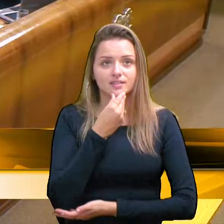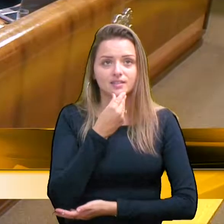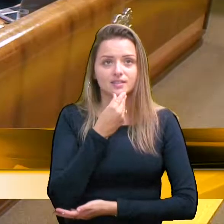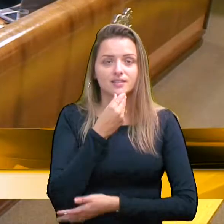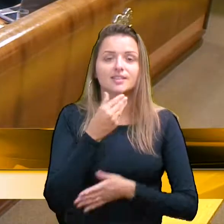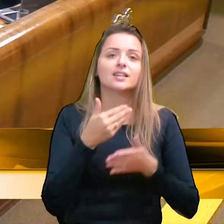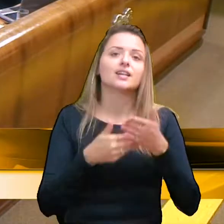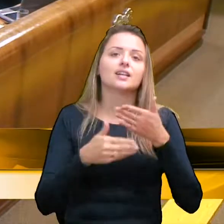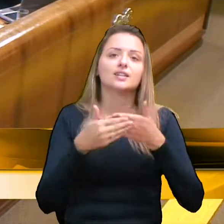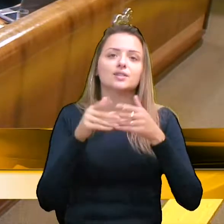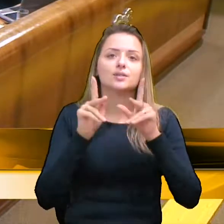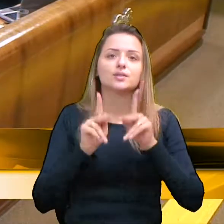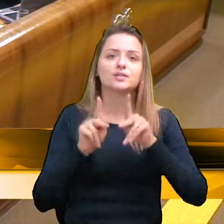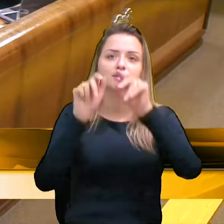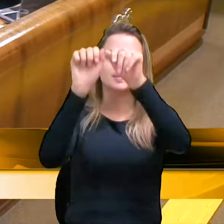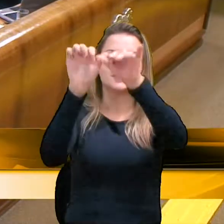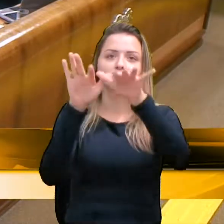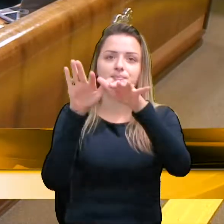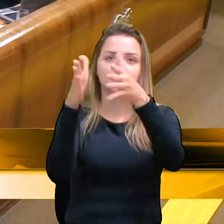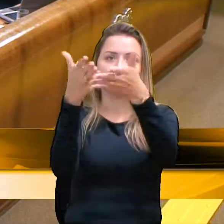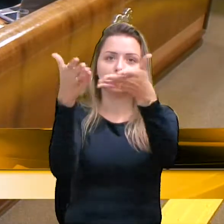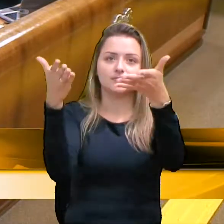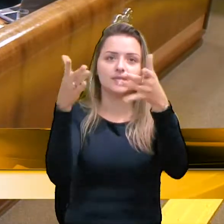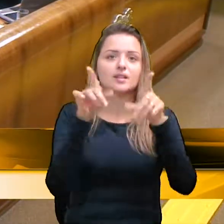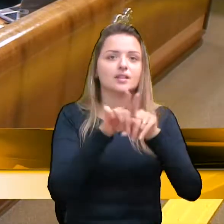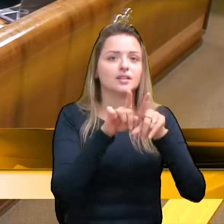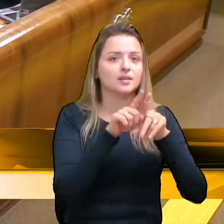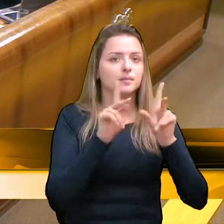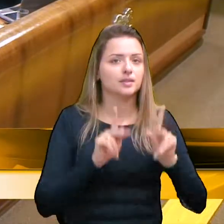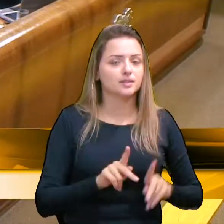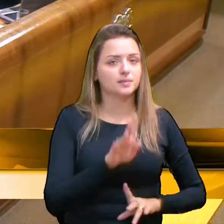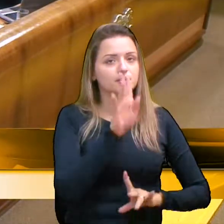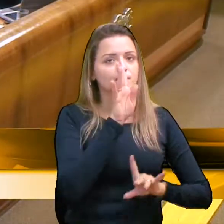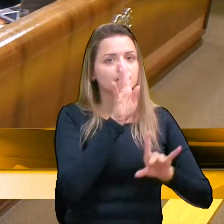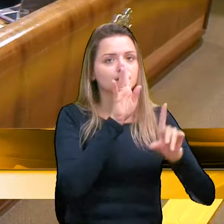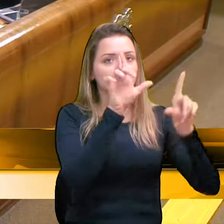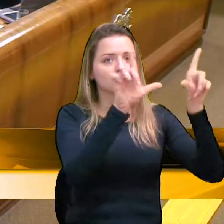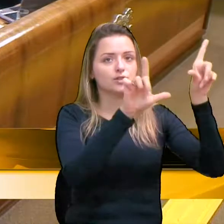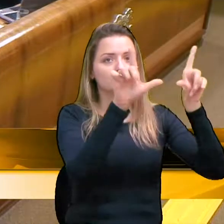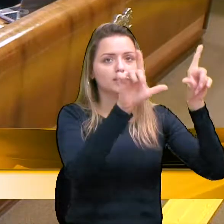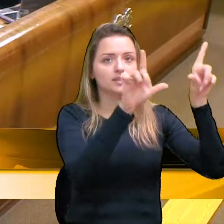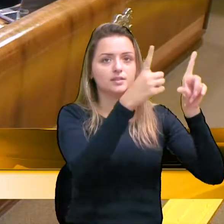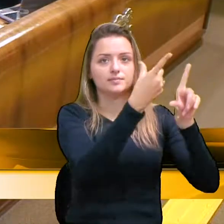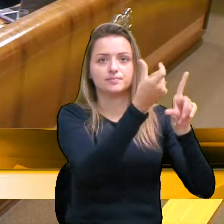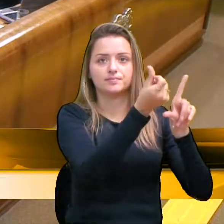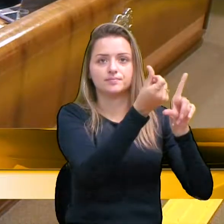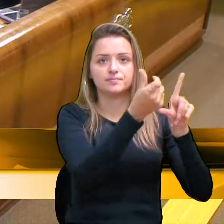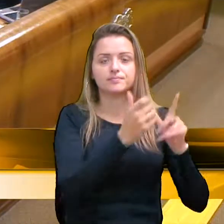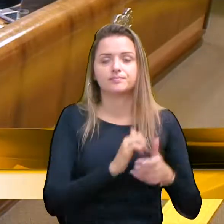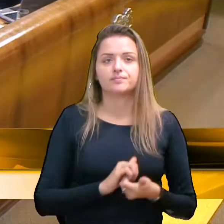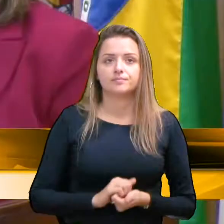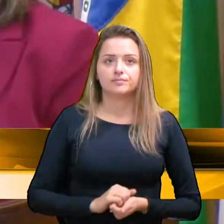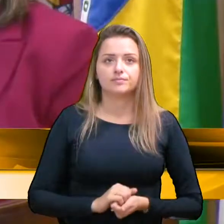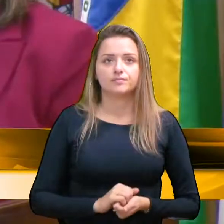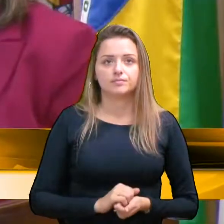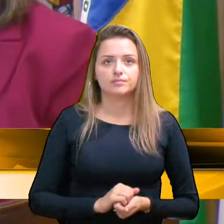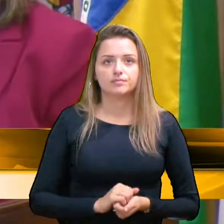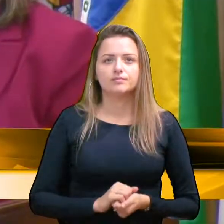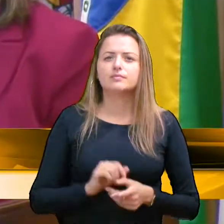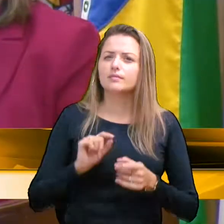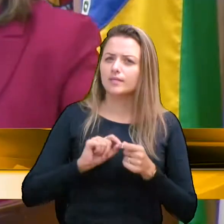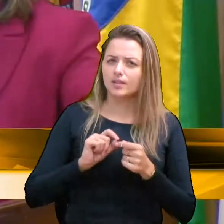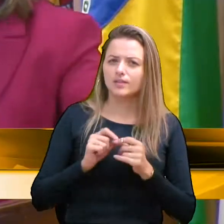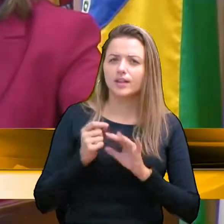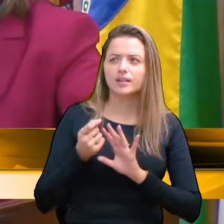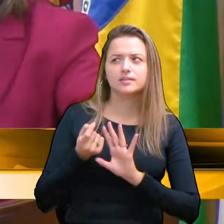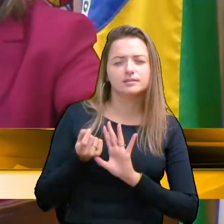que estão aqui no plenário e também ao que estão nos assistindo pelo canal 16. Faz alguns dias